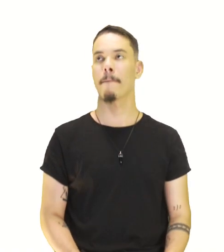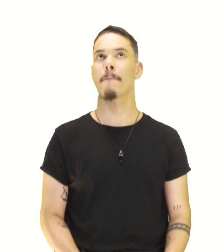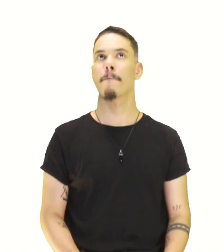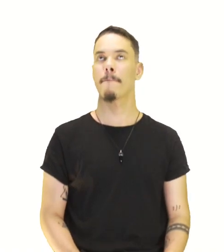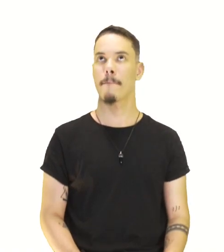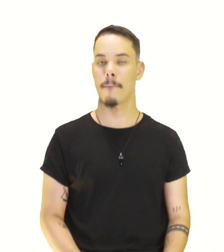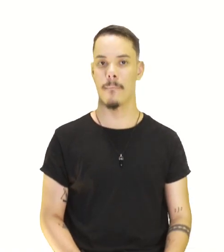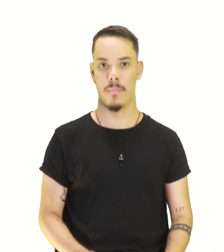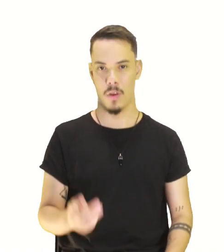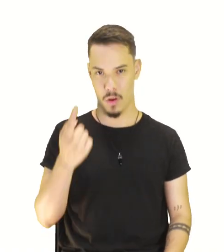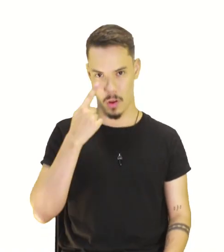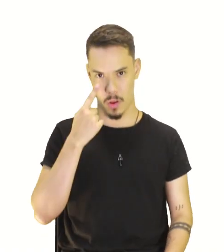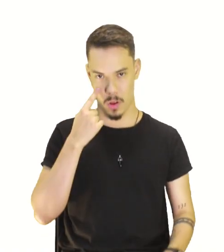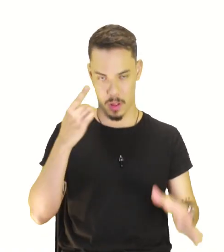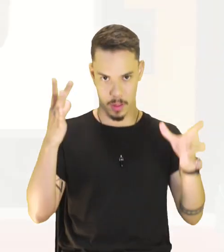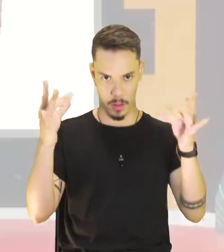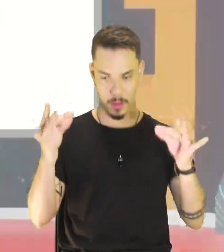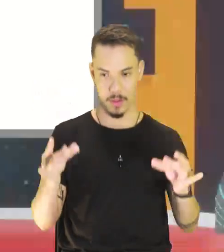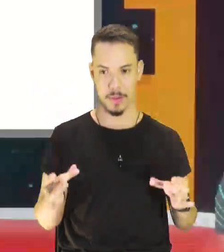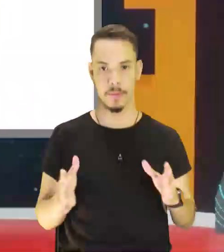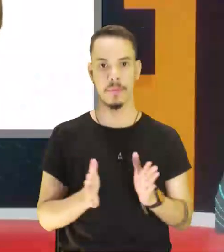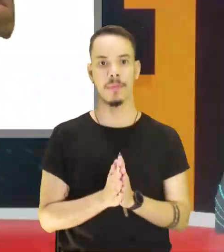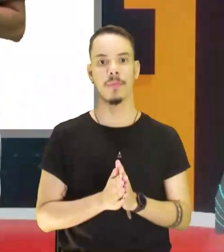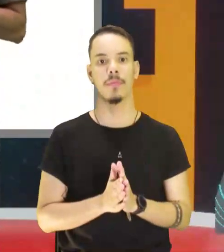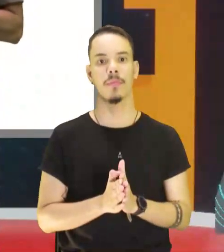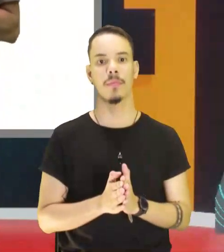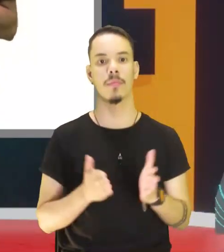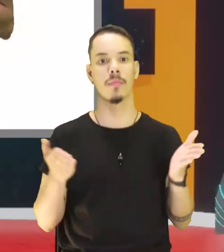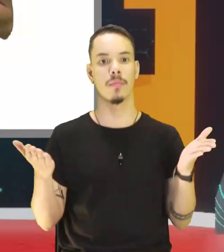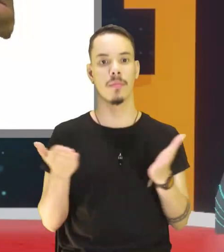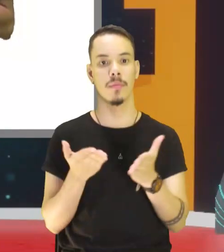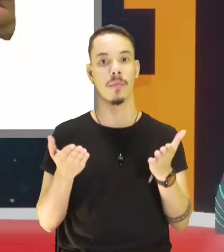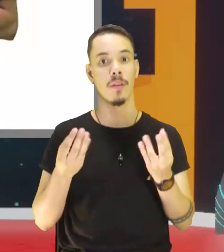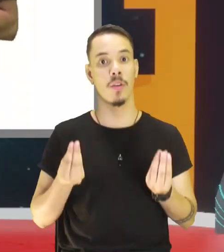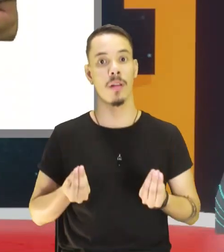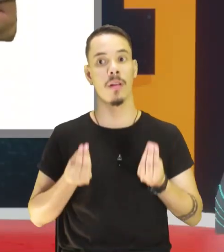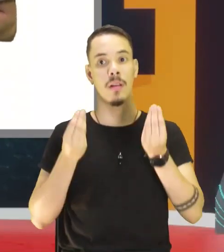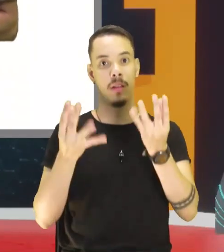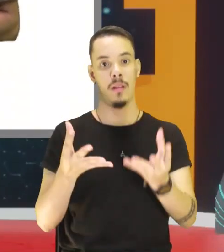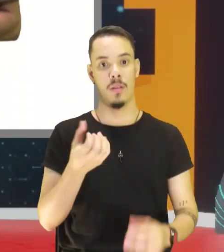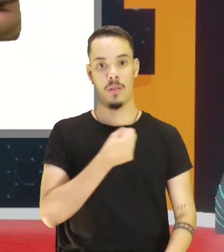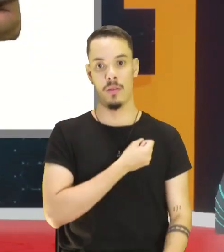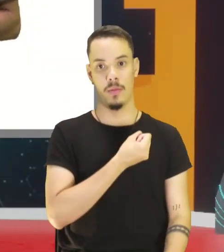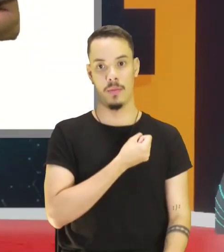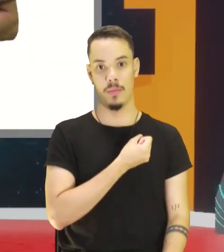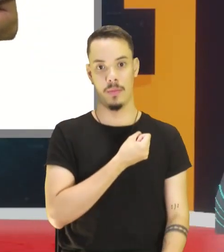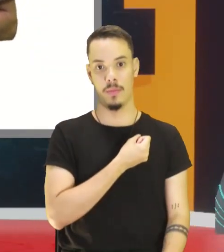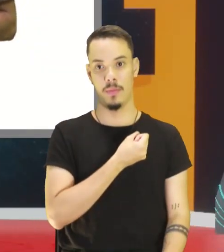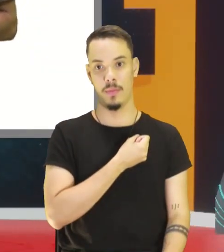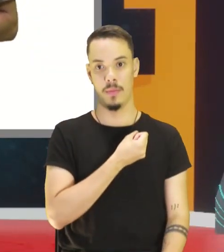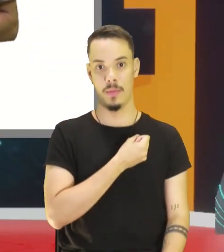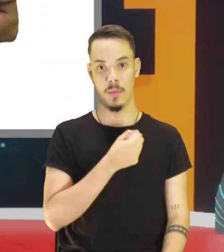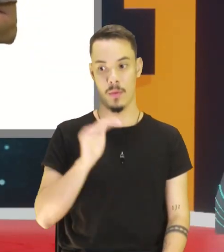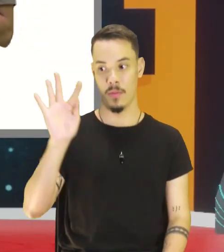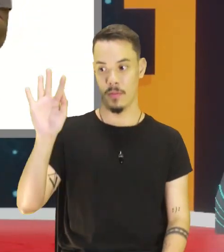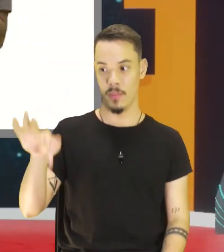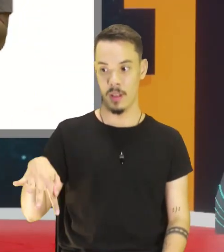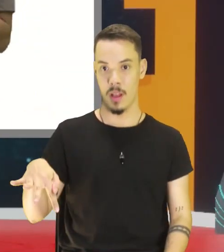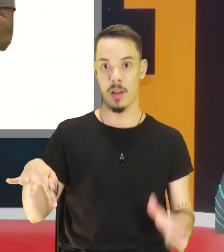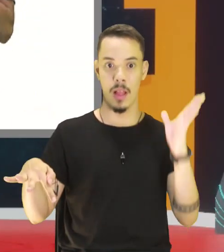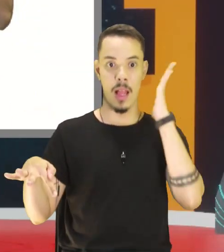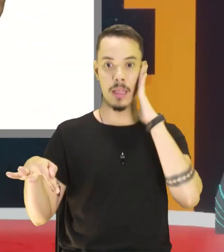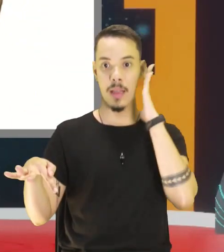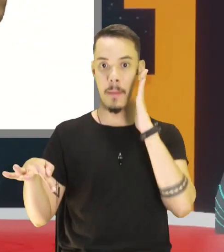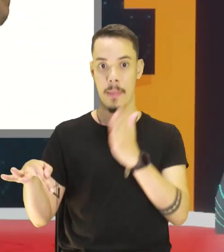o detalhe da conversa aqui. Agora ele deu o número que sai na máquina. Isso. E quer saber quem está entrando?